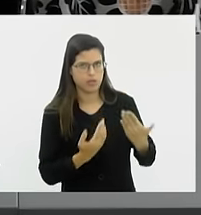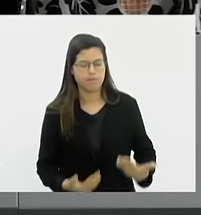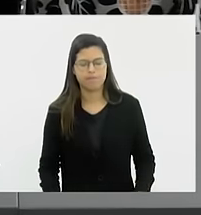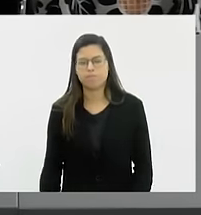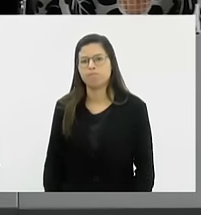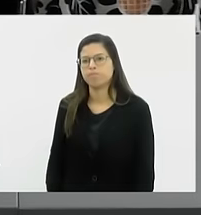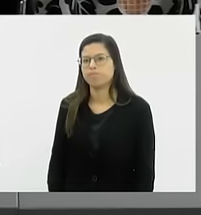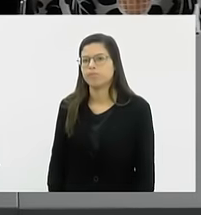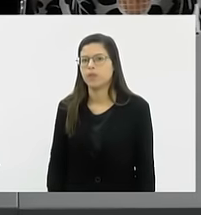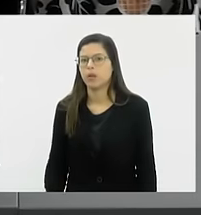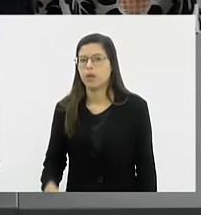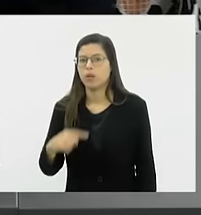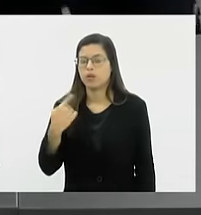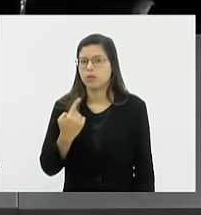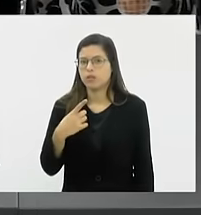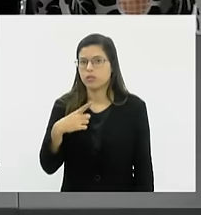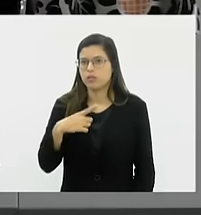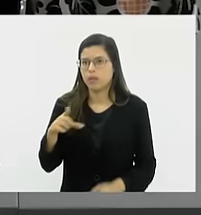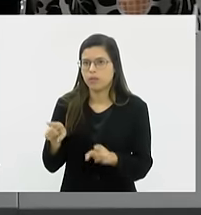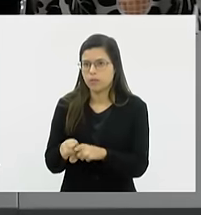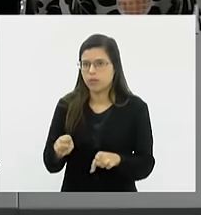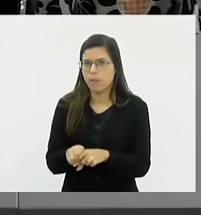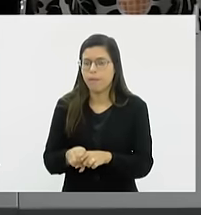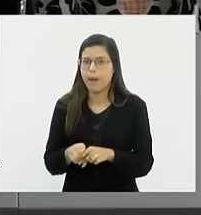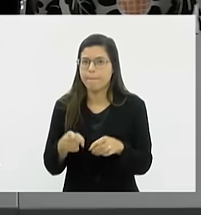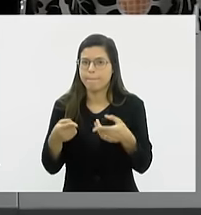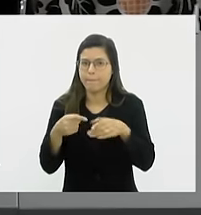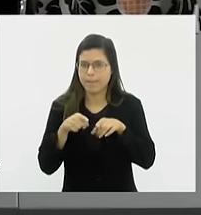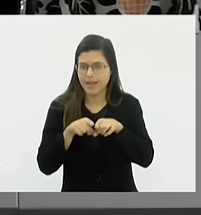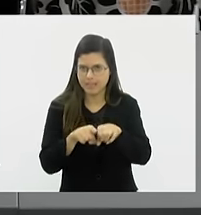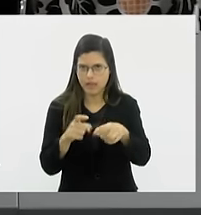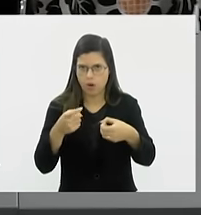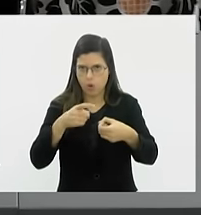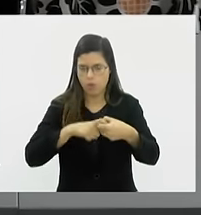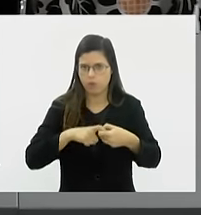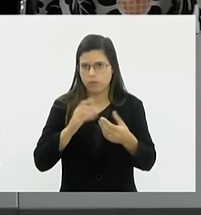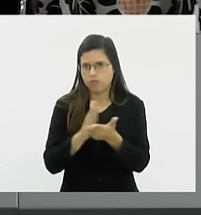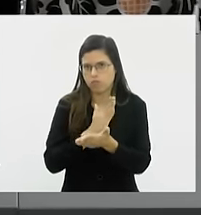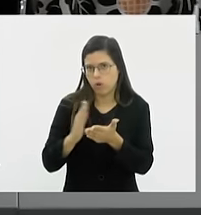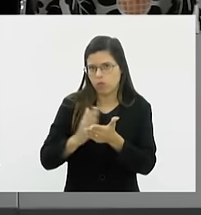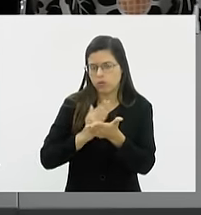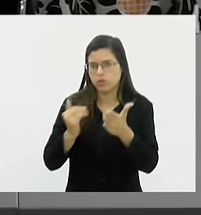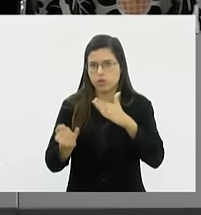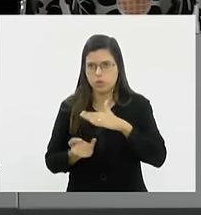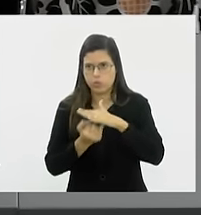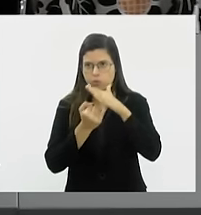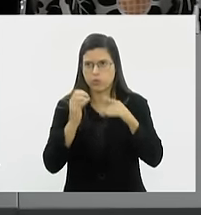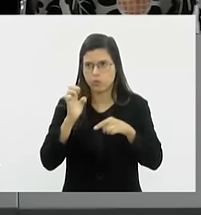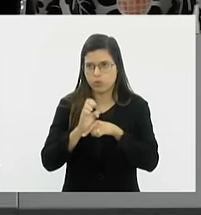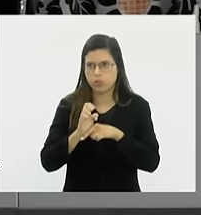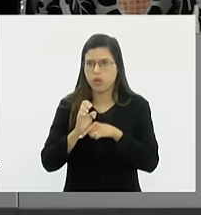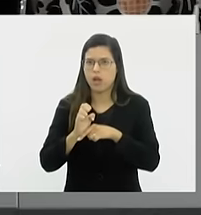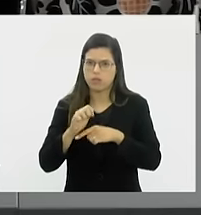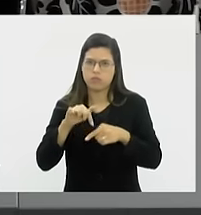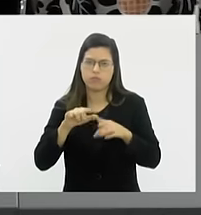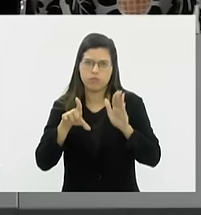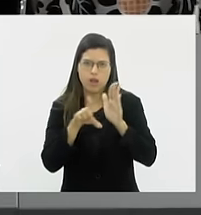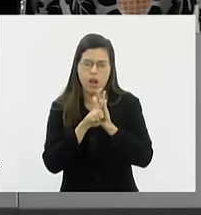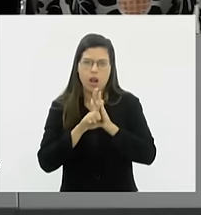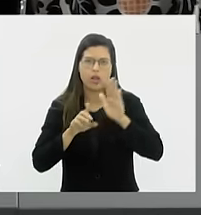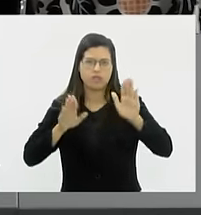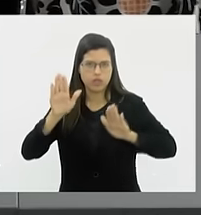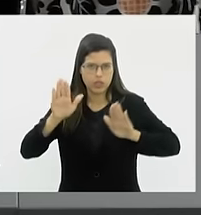Nós temos convênio com alguns órgãos do Estado, baseado na lei de licitações, e agora na nova lei também permite